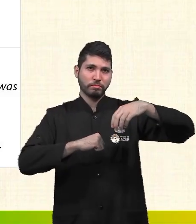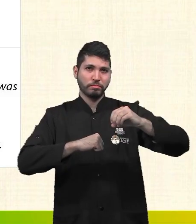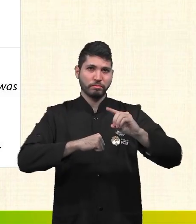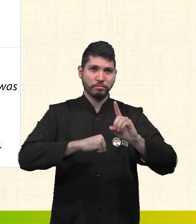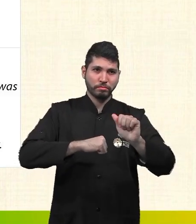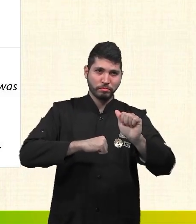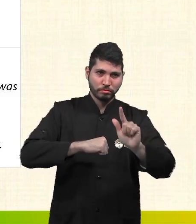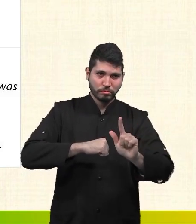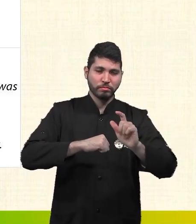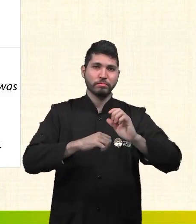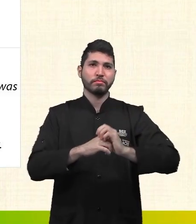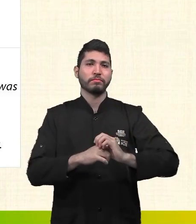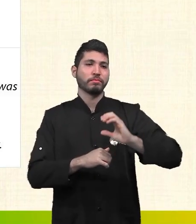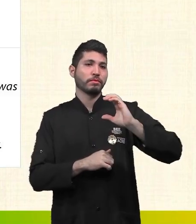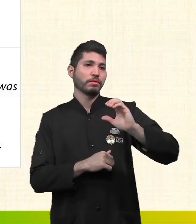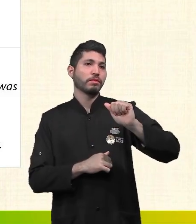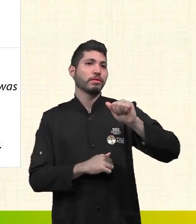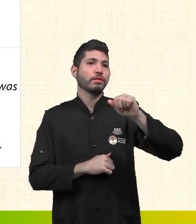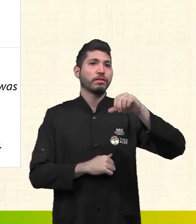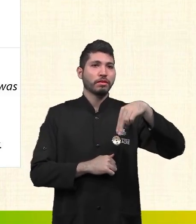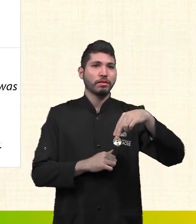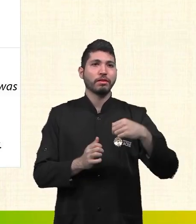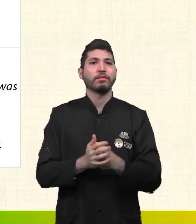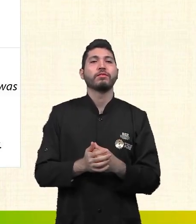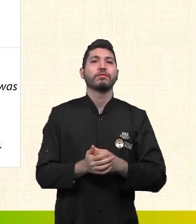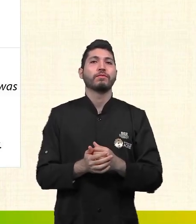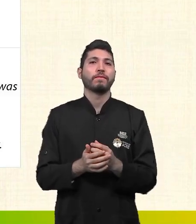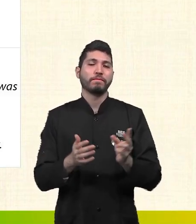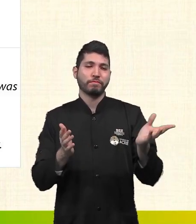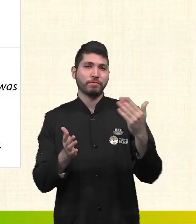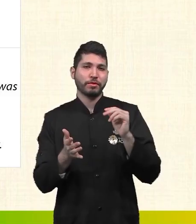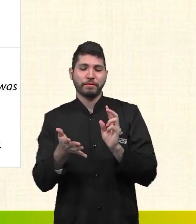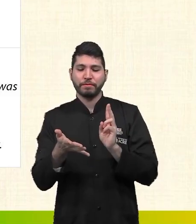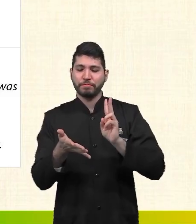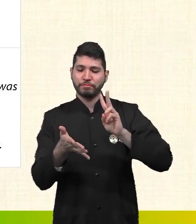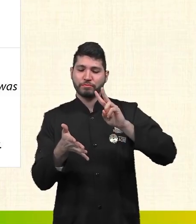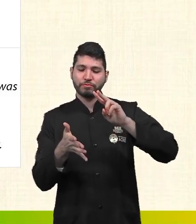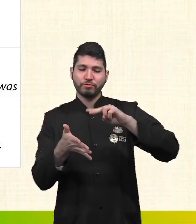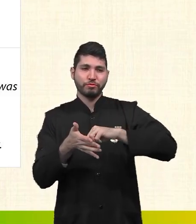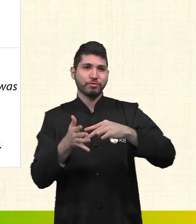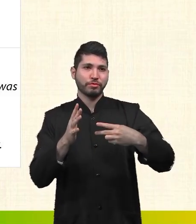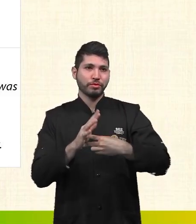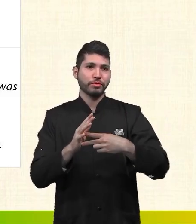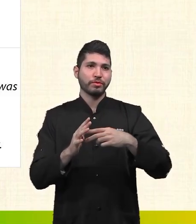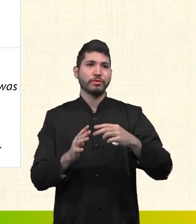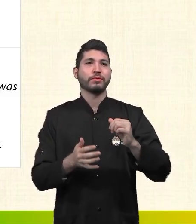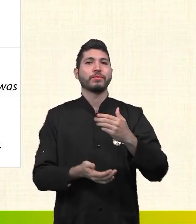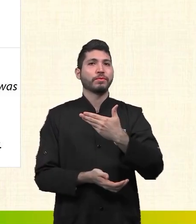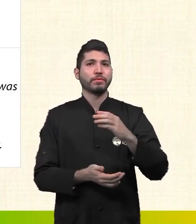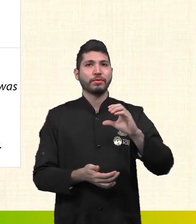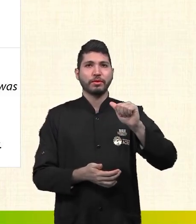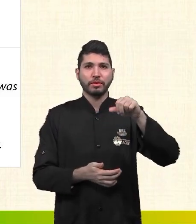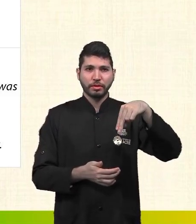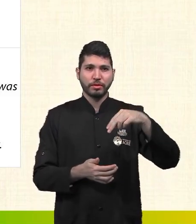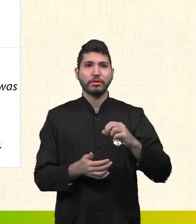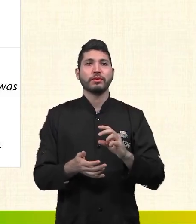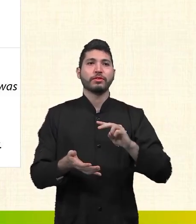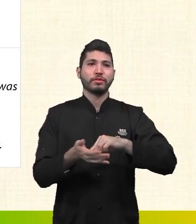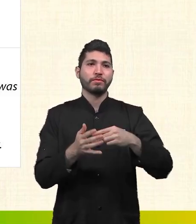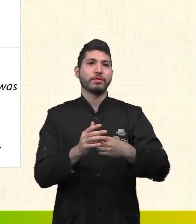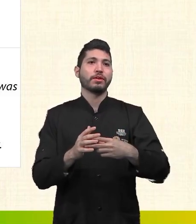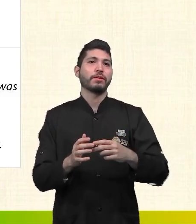can. Vamos ver quais são os significados. No caso do can, ele significa pode ou